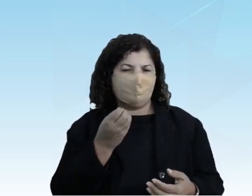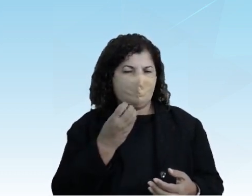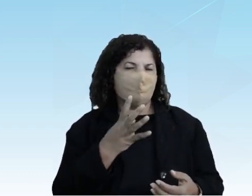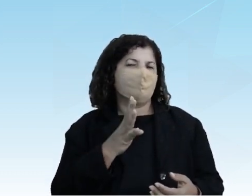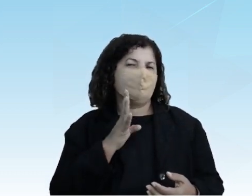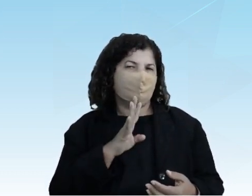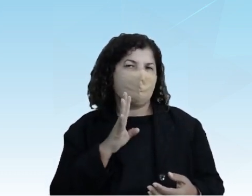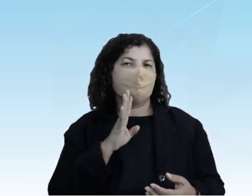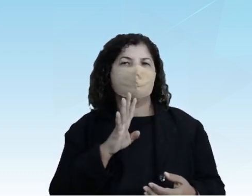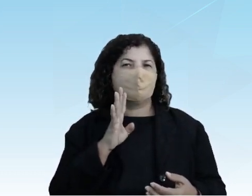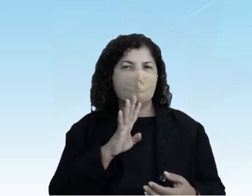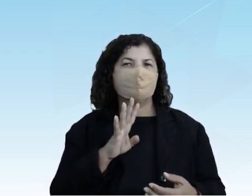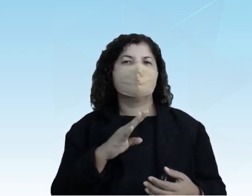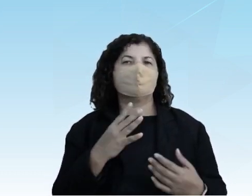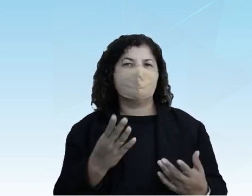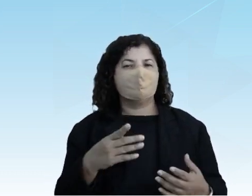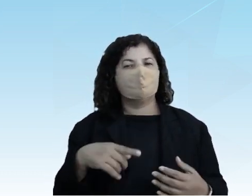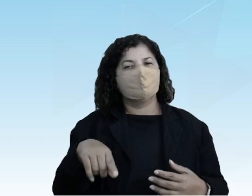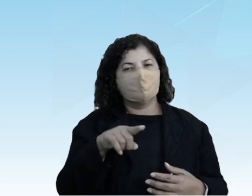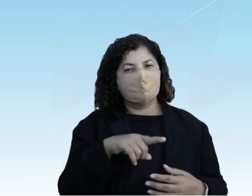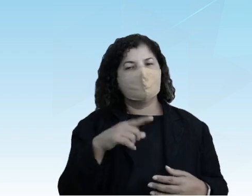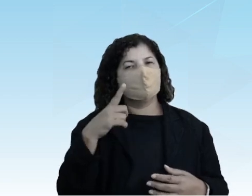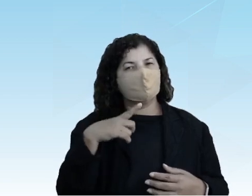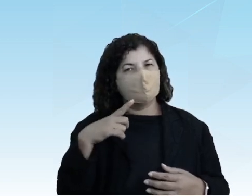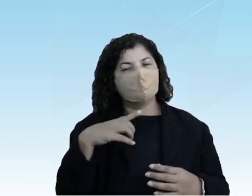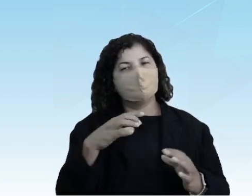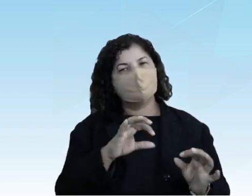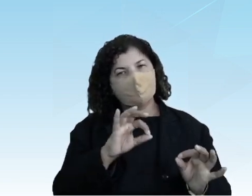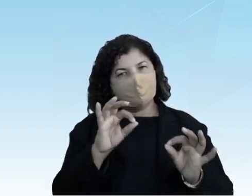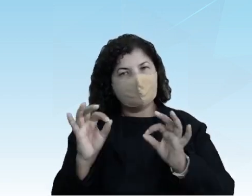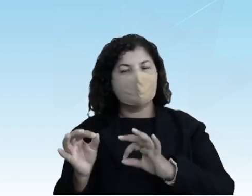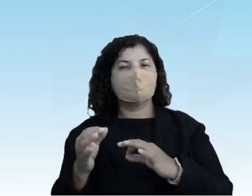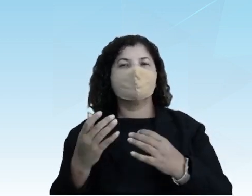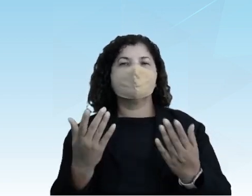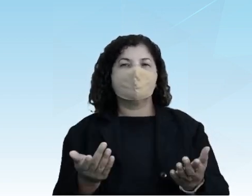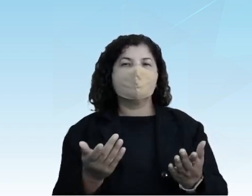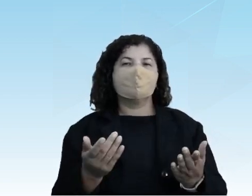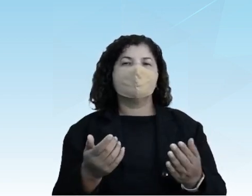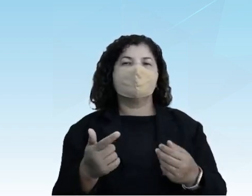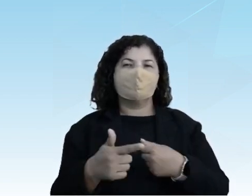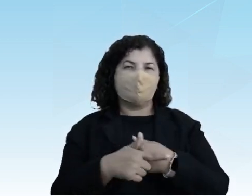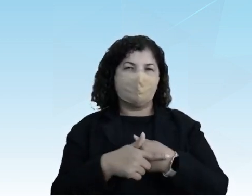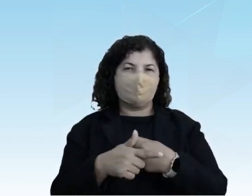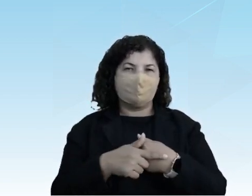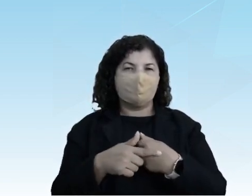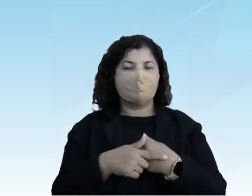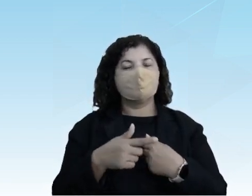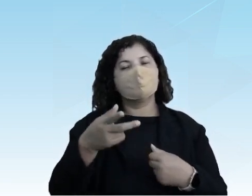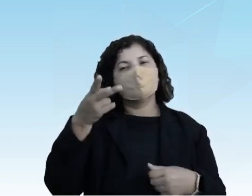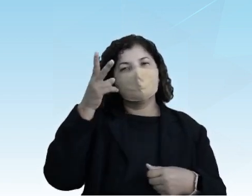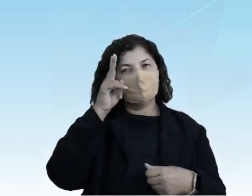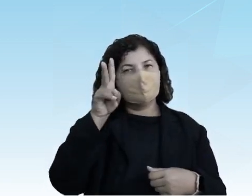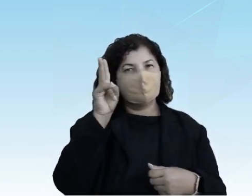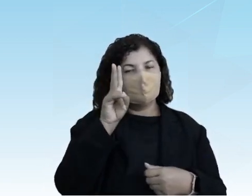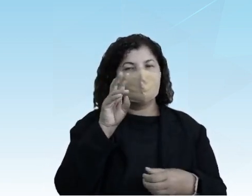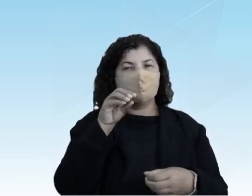muito bacana aí, então, vocês estão nos assistindo, o papel do historiador dentro da